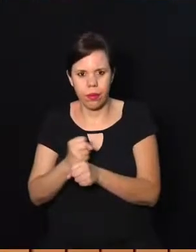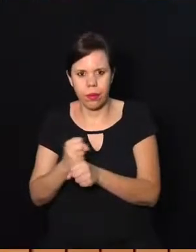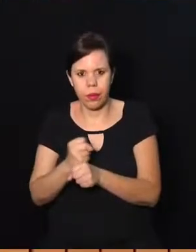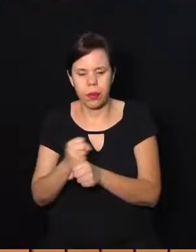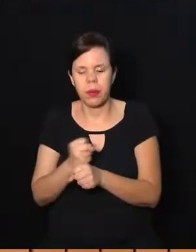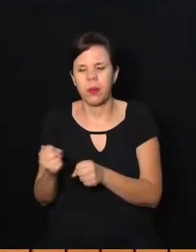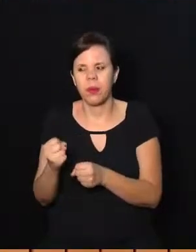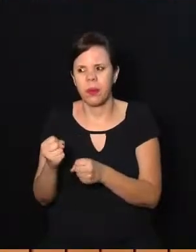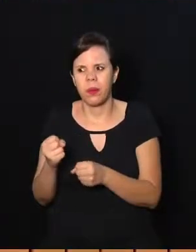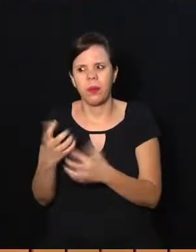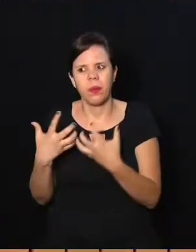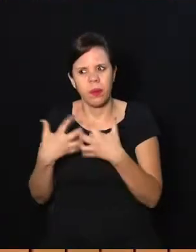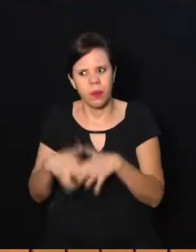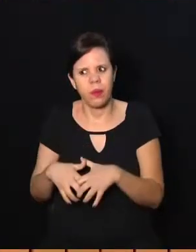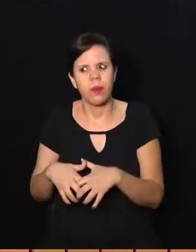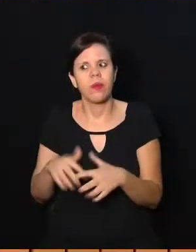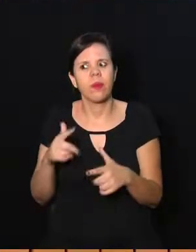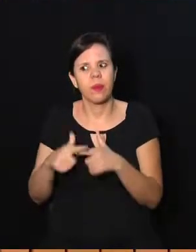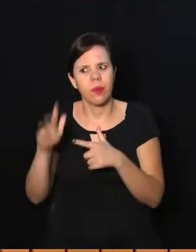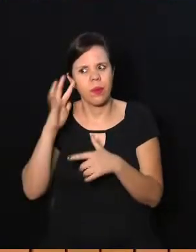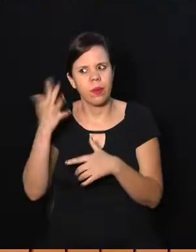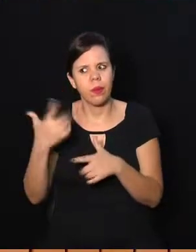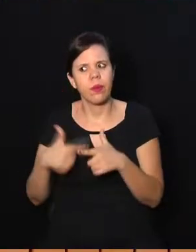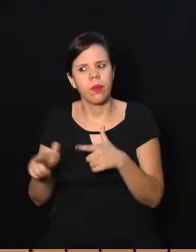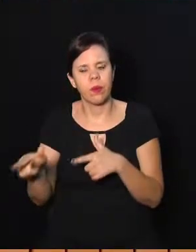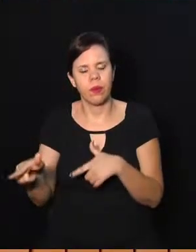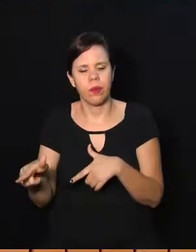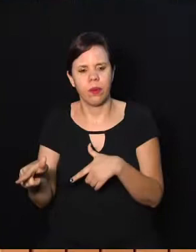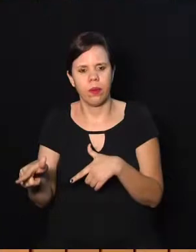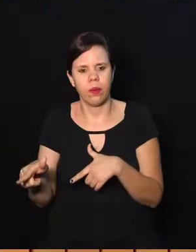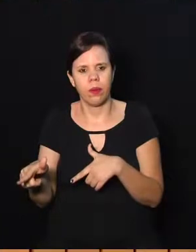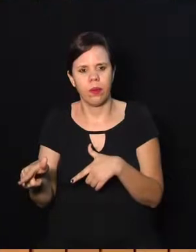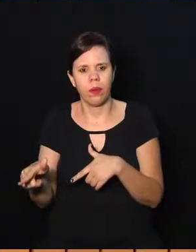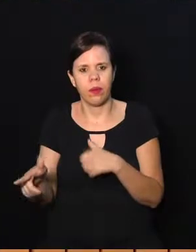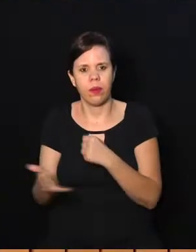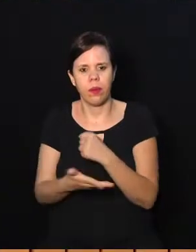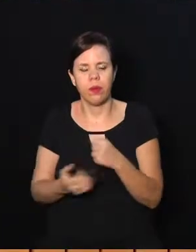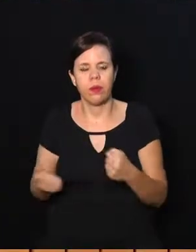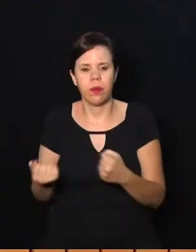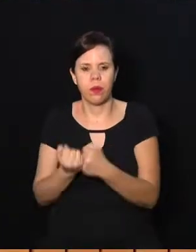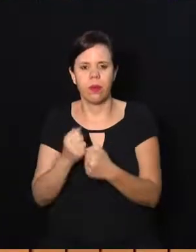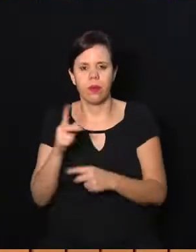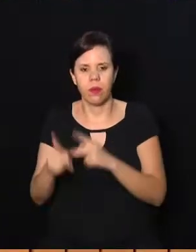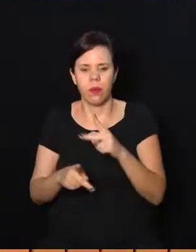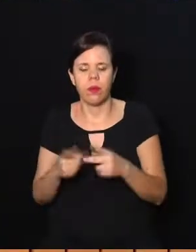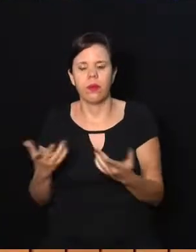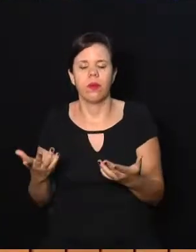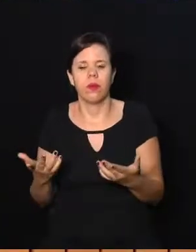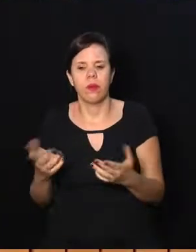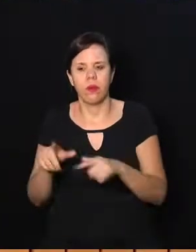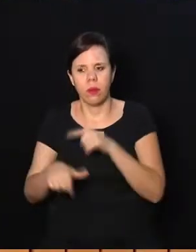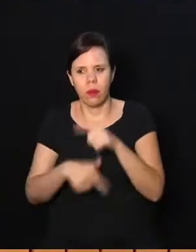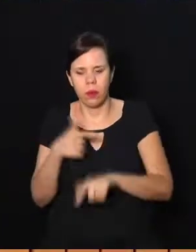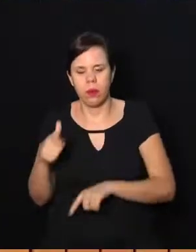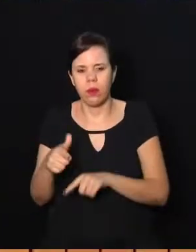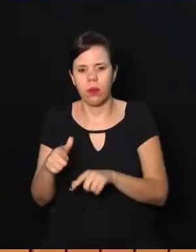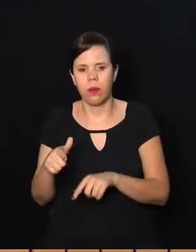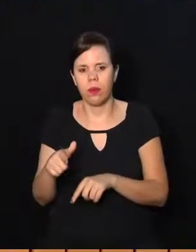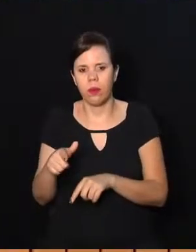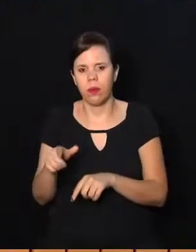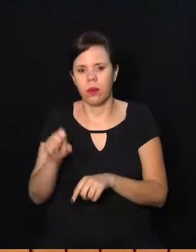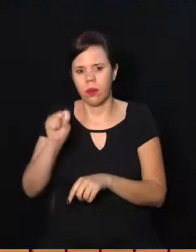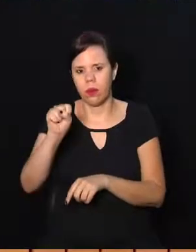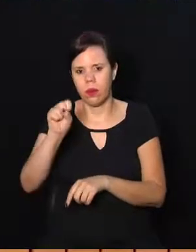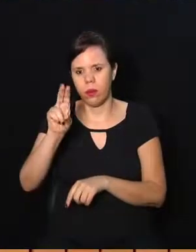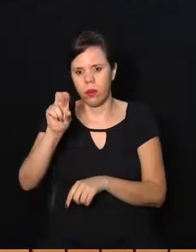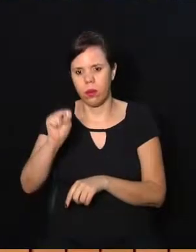na ferida, para dar o amparo, o devido amparo ao SUS. Hoje nós estamos pagando